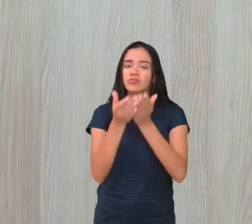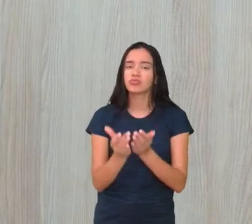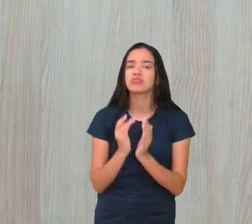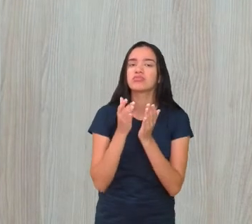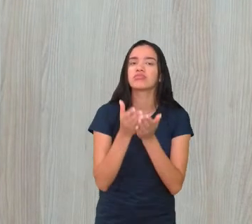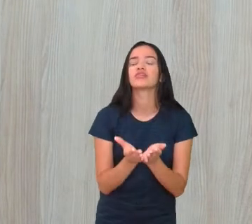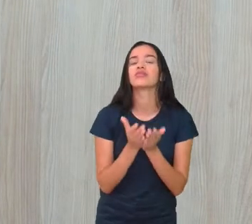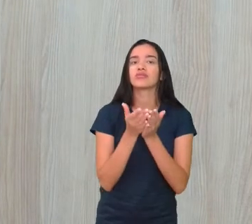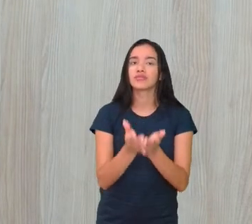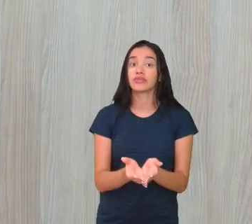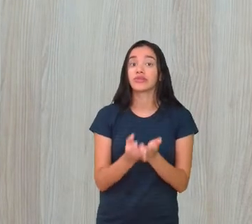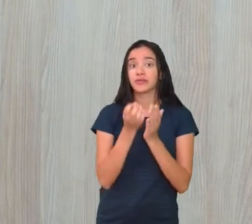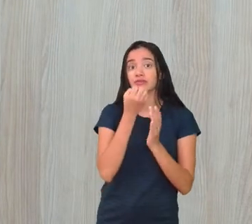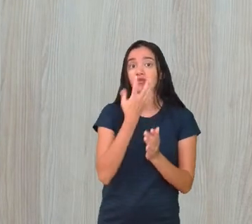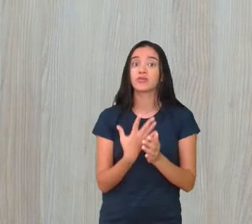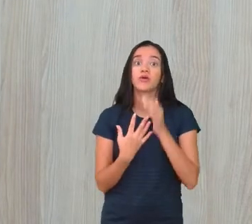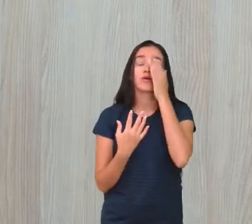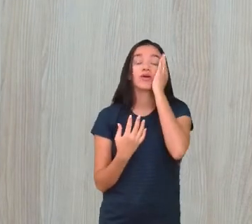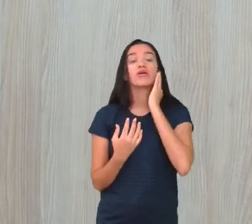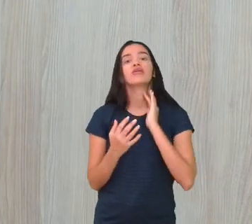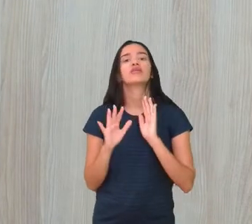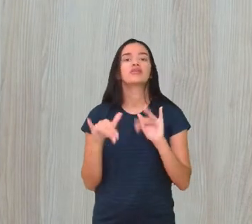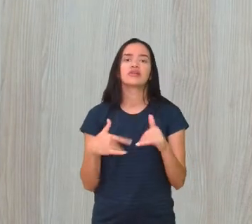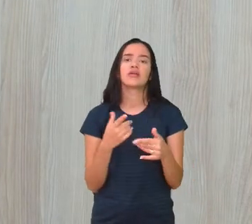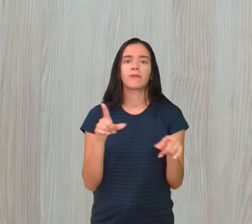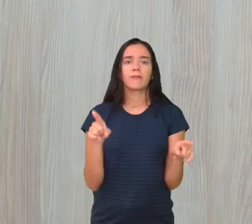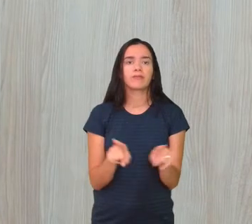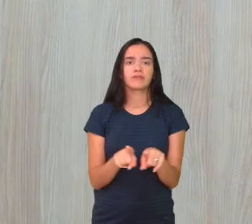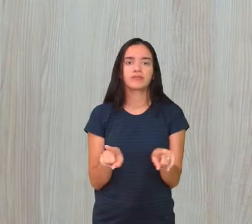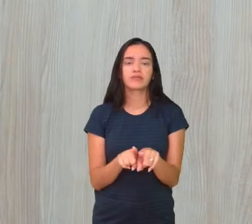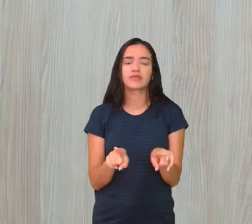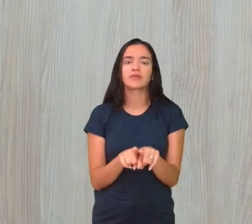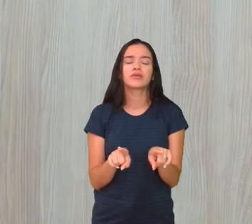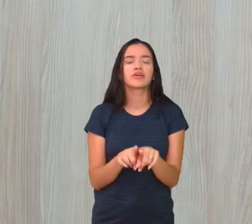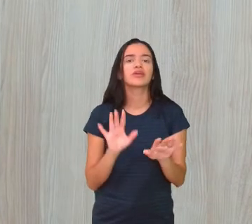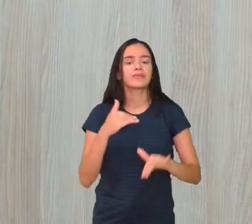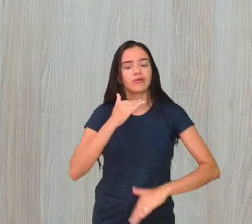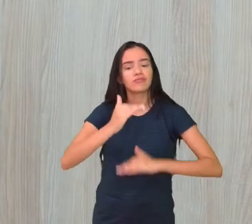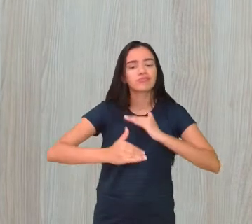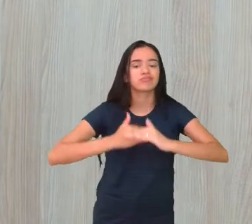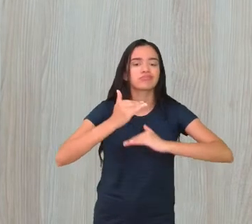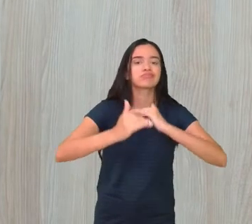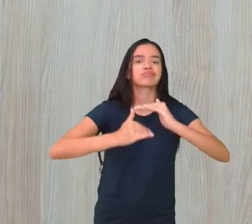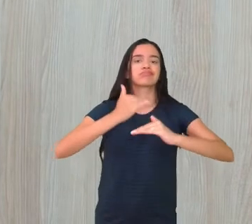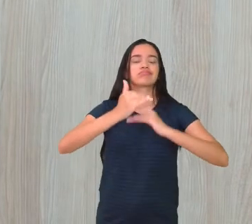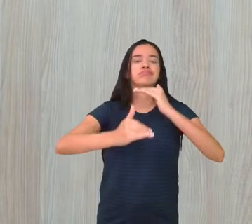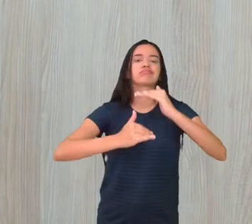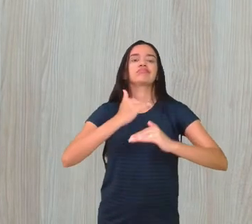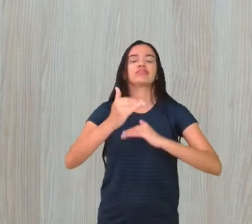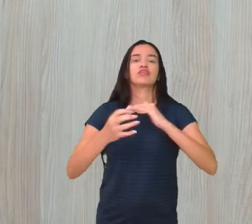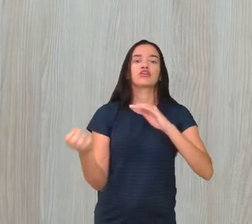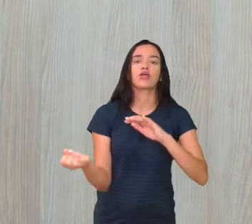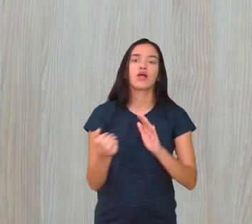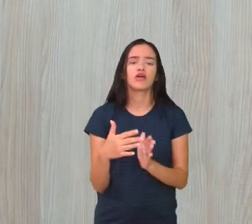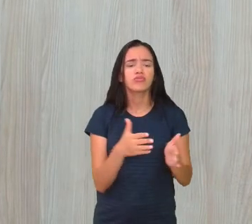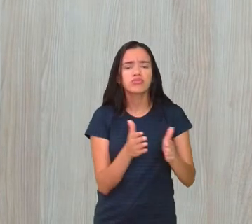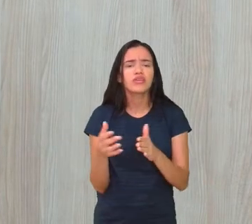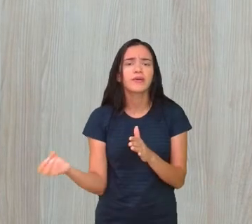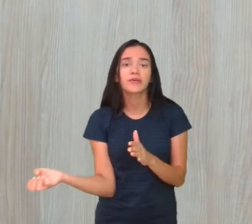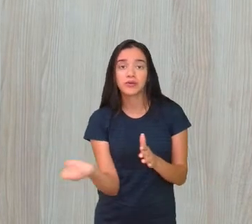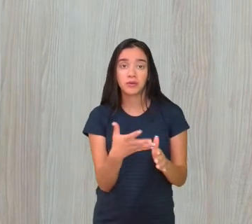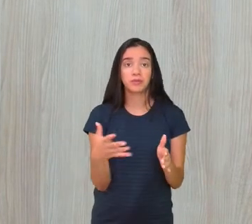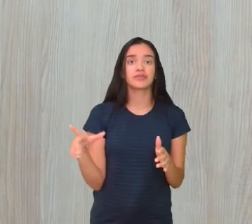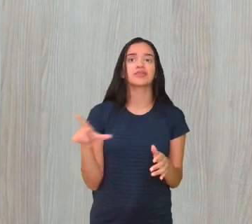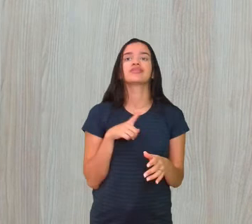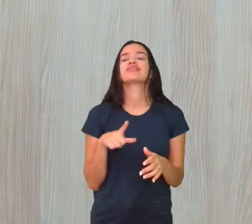que contribuiu aí para essa mentalidade marítima, né? Para esse avanço aí de novas rotas, porque eles